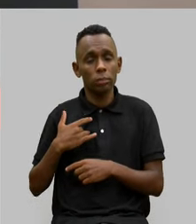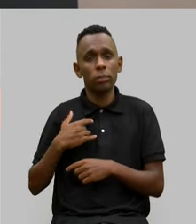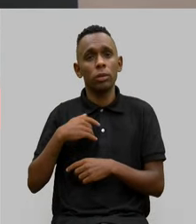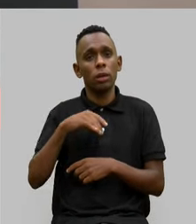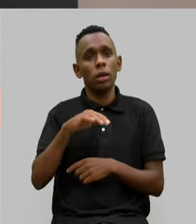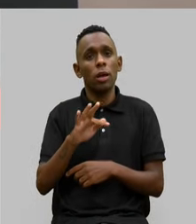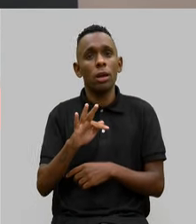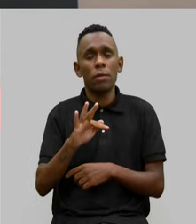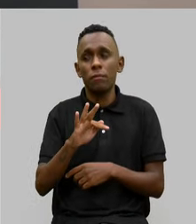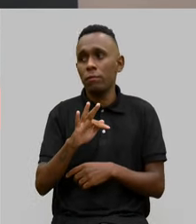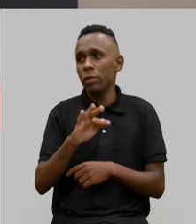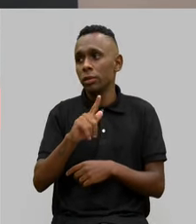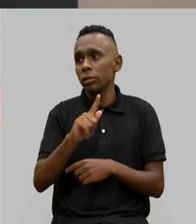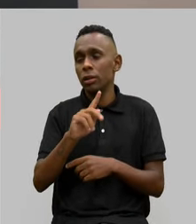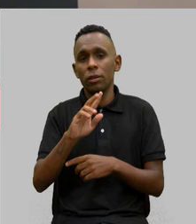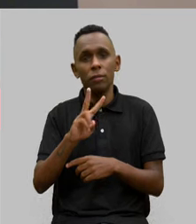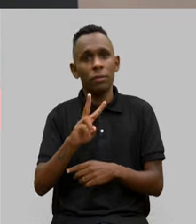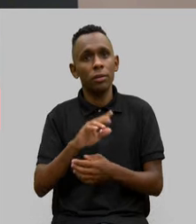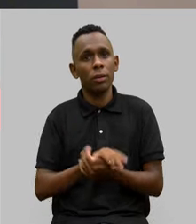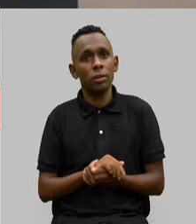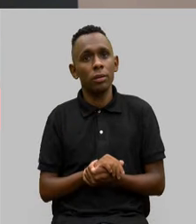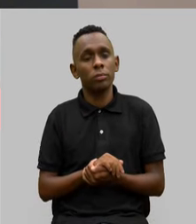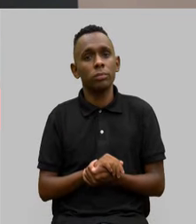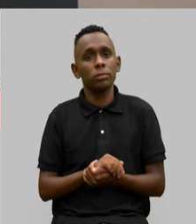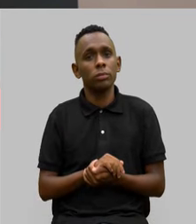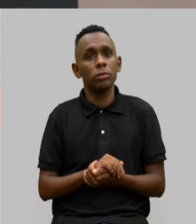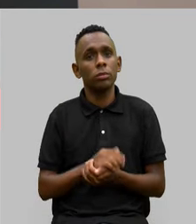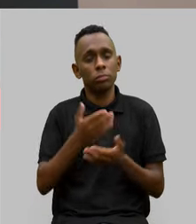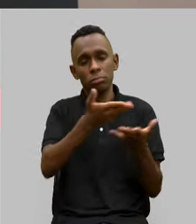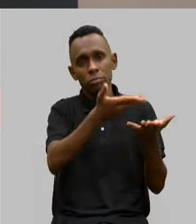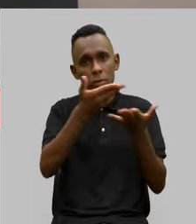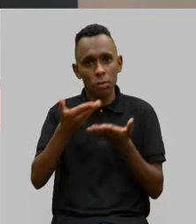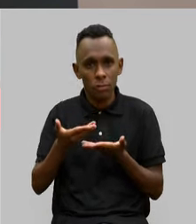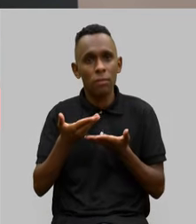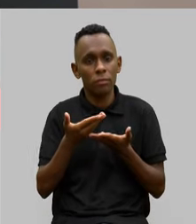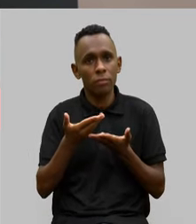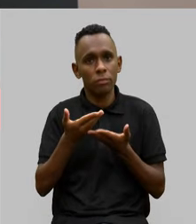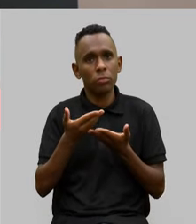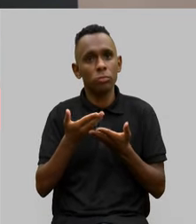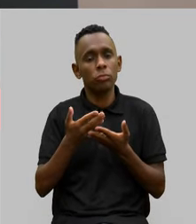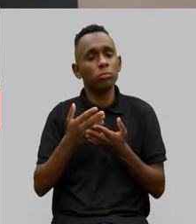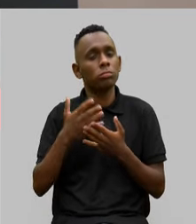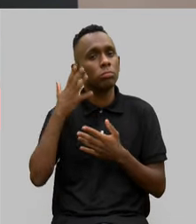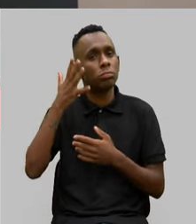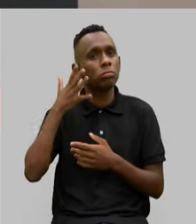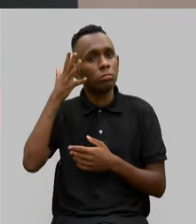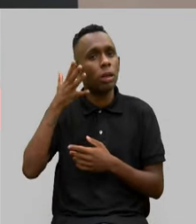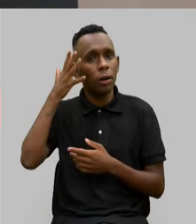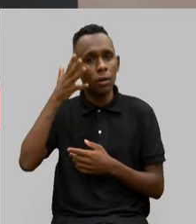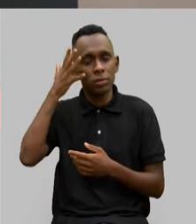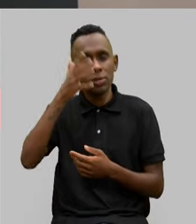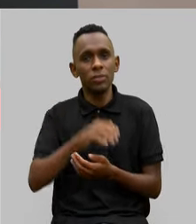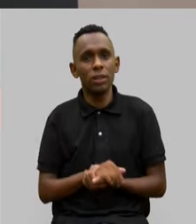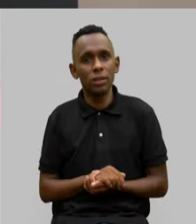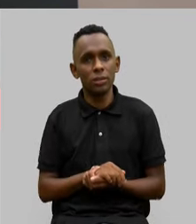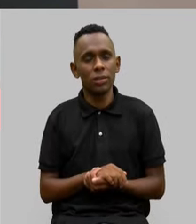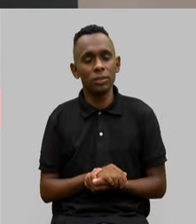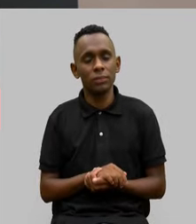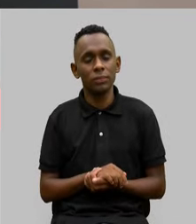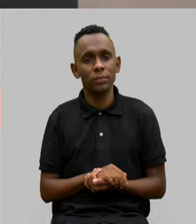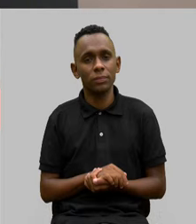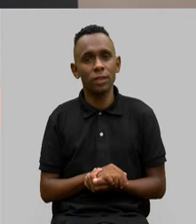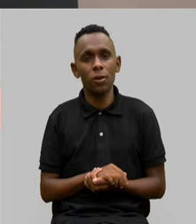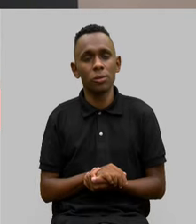FGV senhora Lúcia Paradise por favor pode utilizar o microfone Ou se quiser falar aqui da